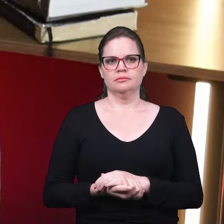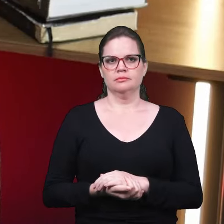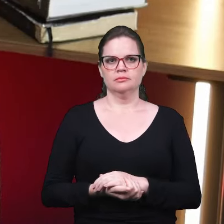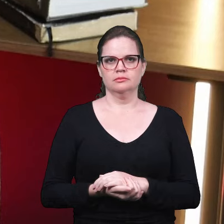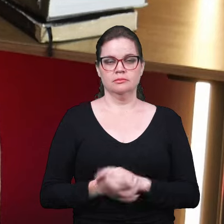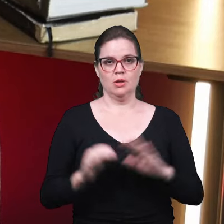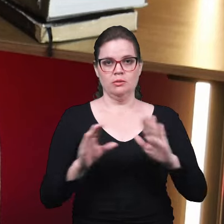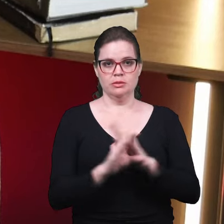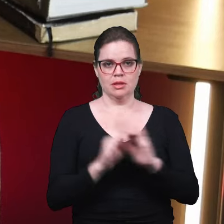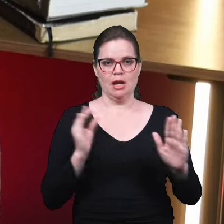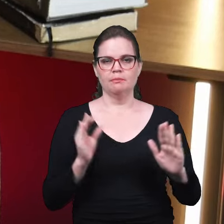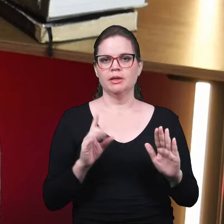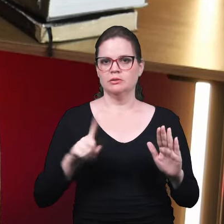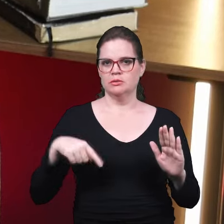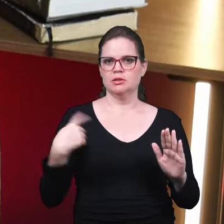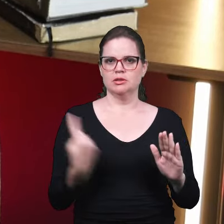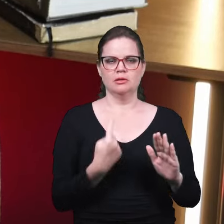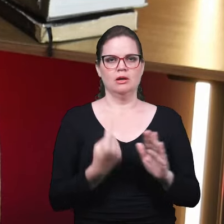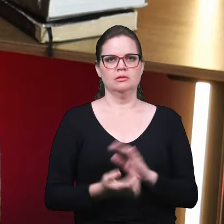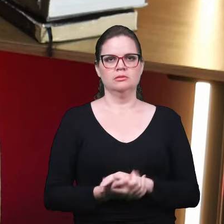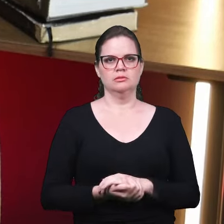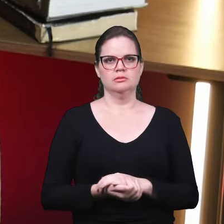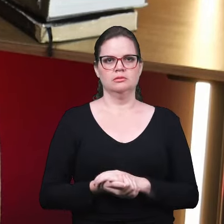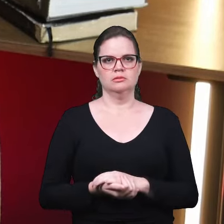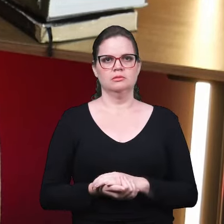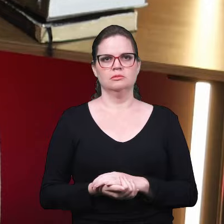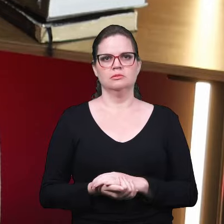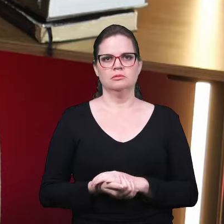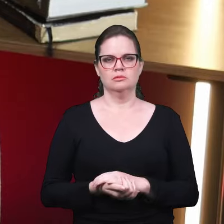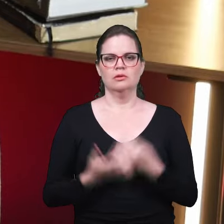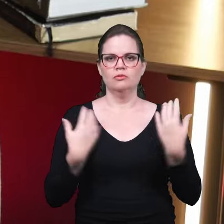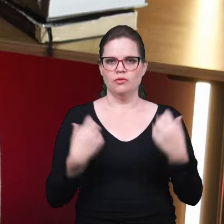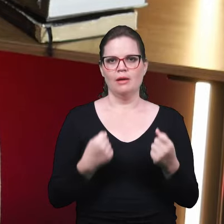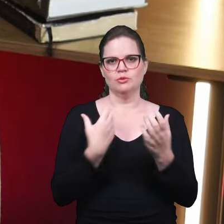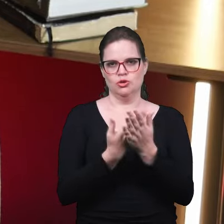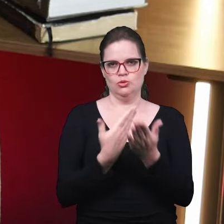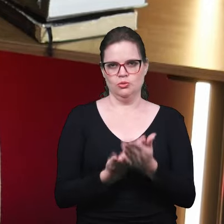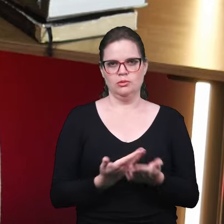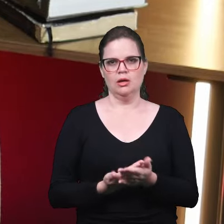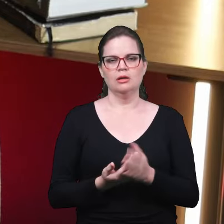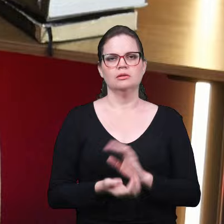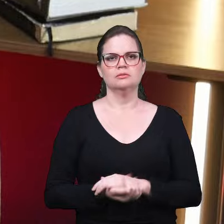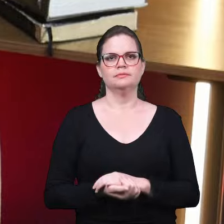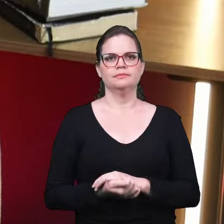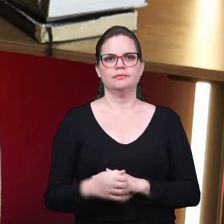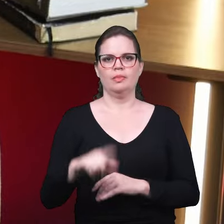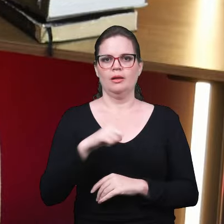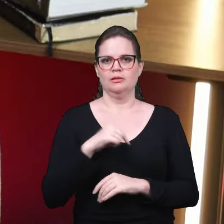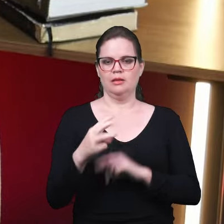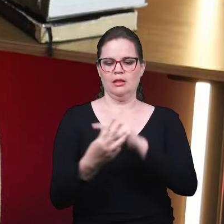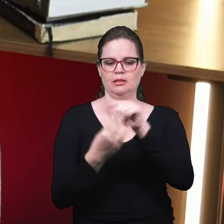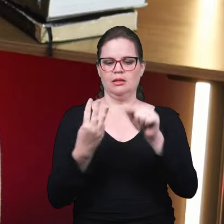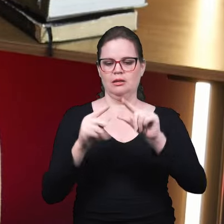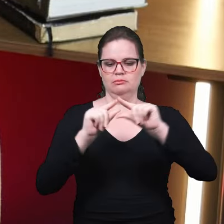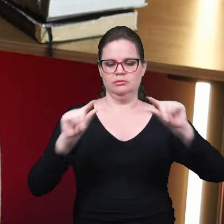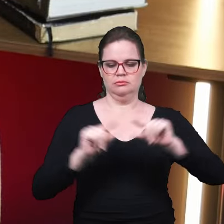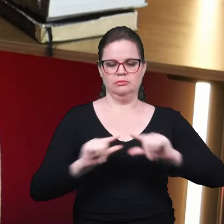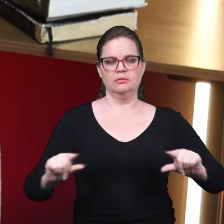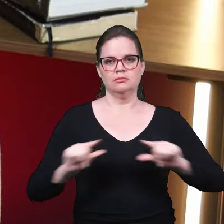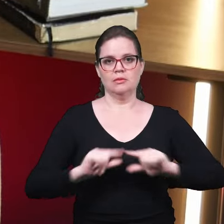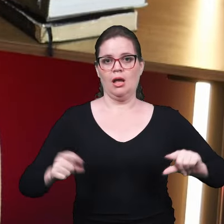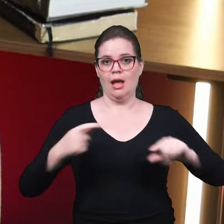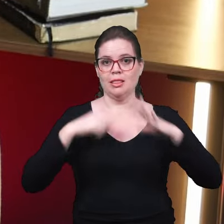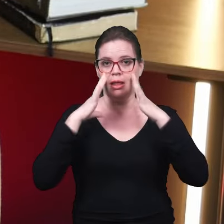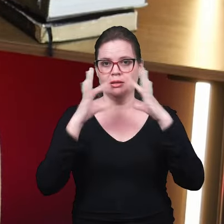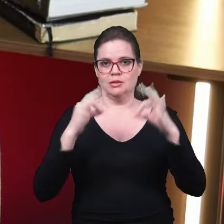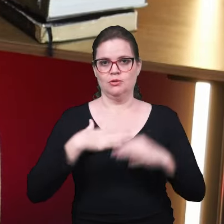Nos capítulos que vão... nós vamos percorrer, há três expressões ali que me chamam muita atenção,